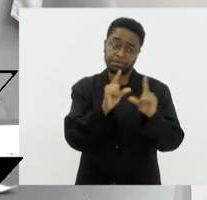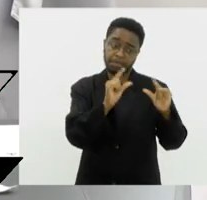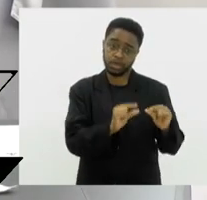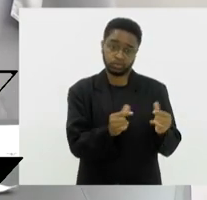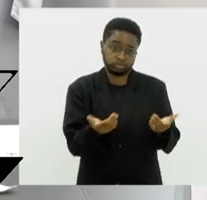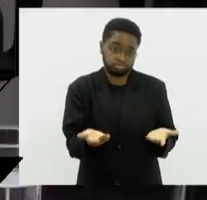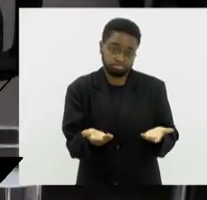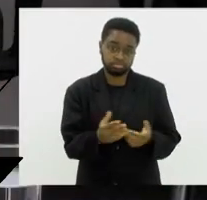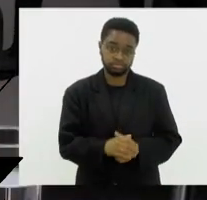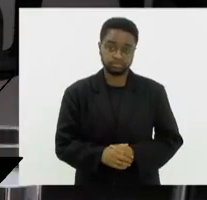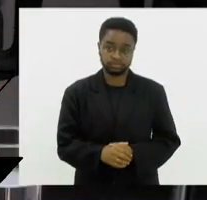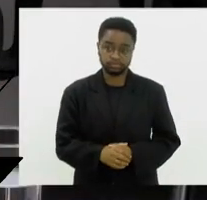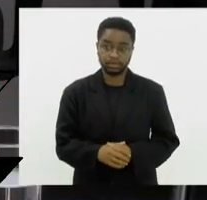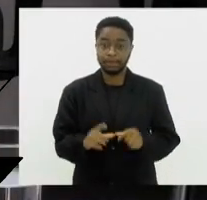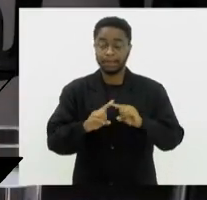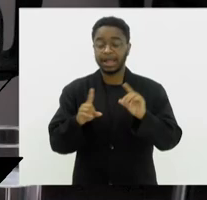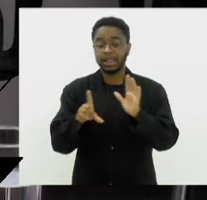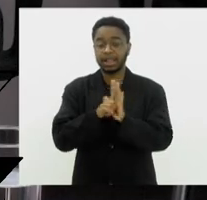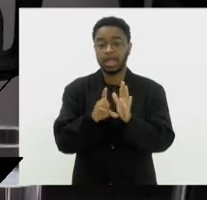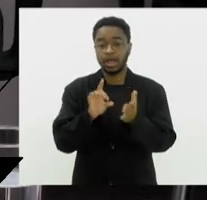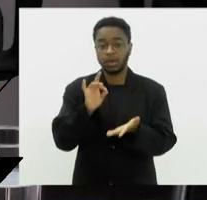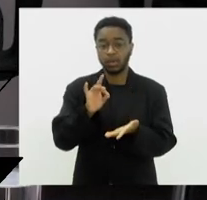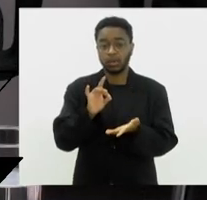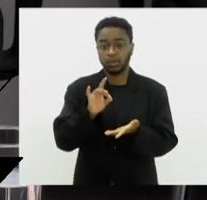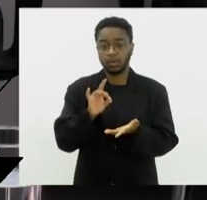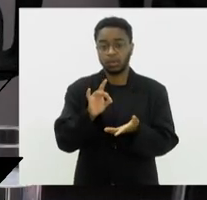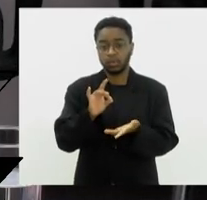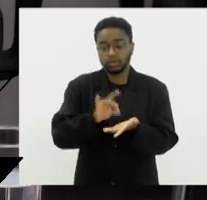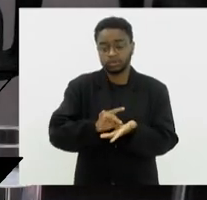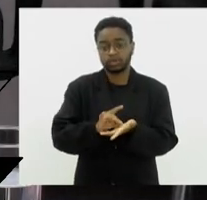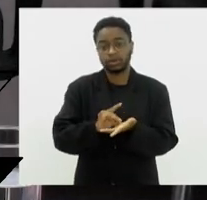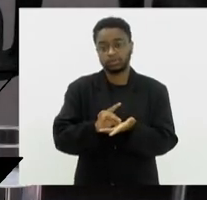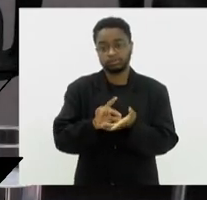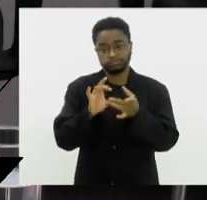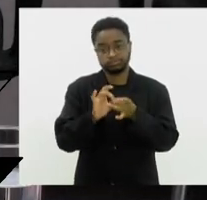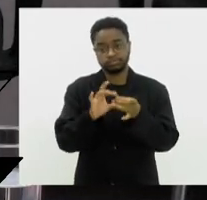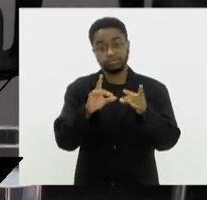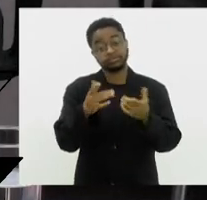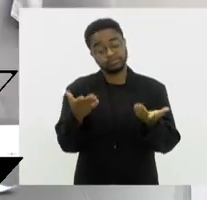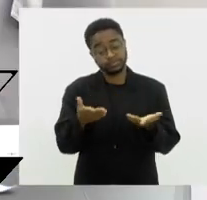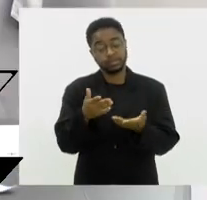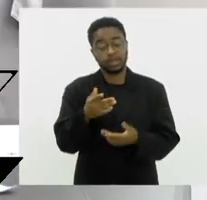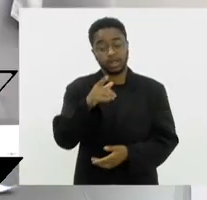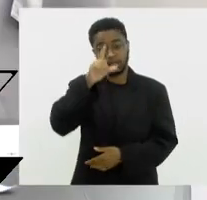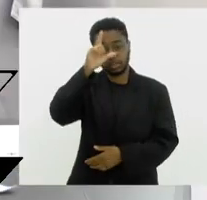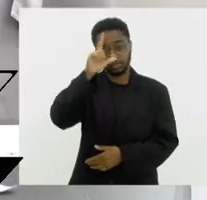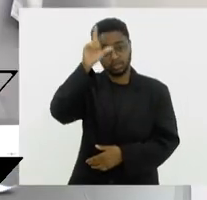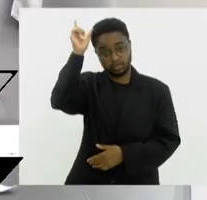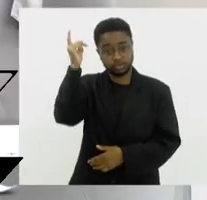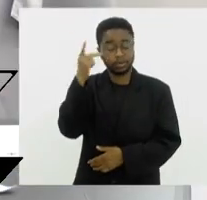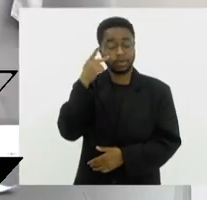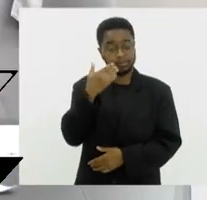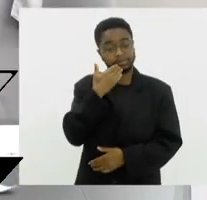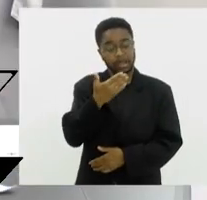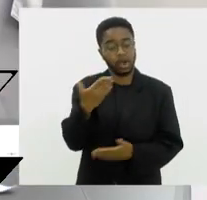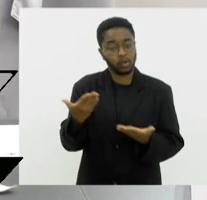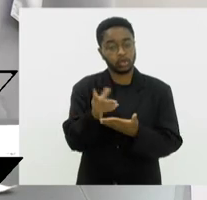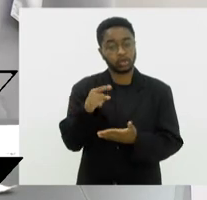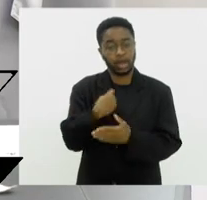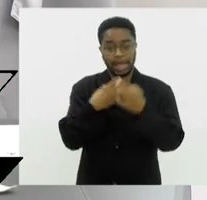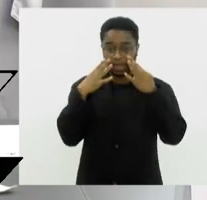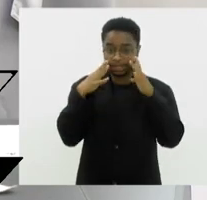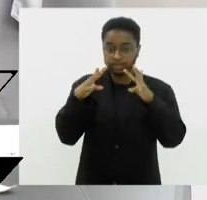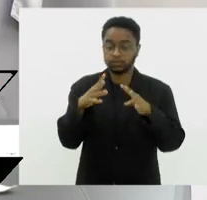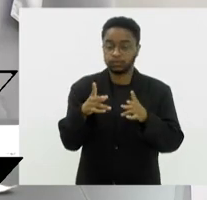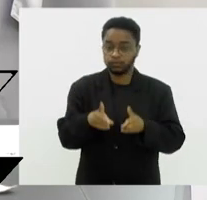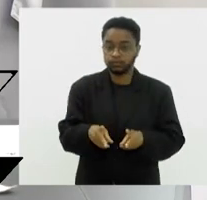a lei original está, é autorizativa para o mesmo, pro mesmo então, tema. Vale o puxão de orelha do deputado Luiz Paulo para que a gente as preste mais atenção, né? Nas próximas, mas essa aqui tem que